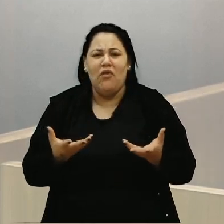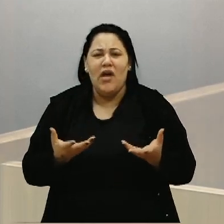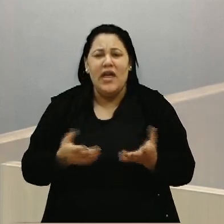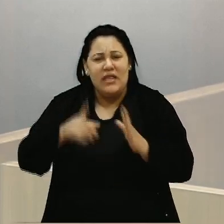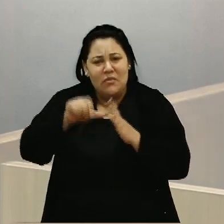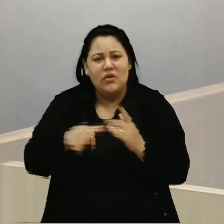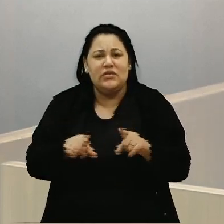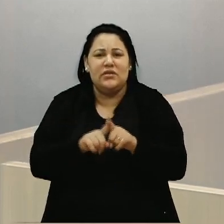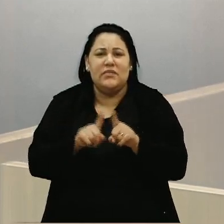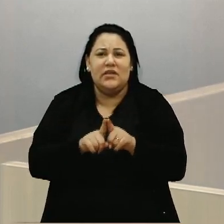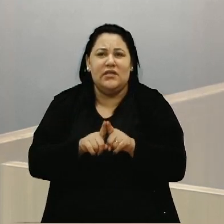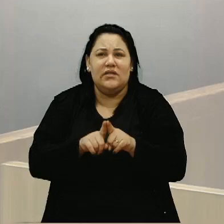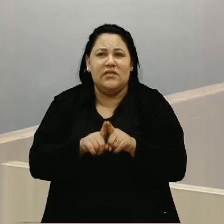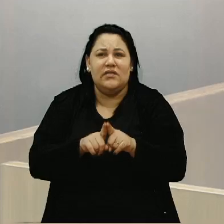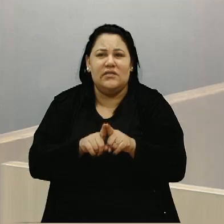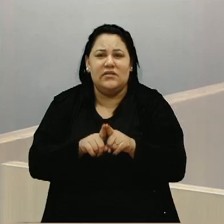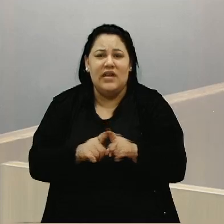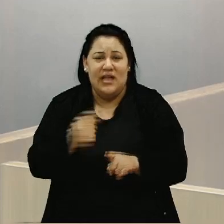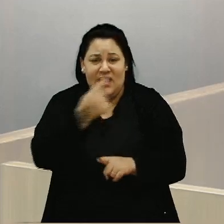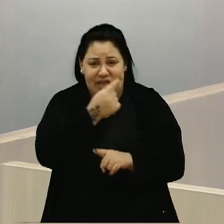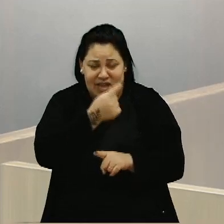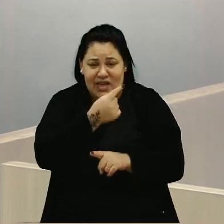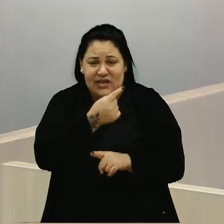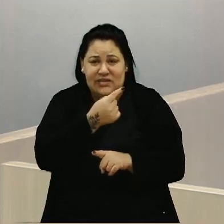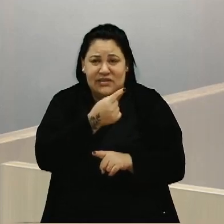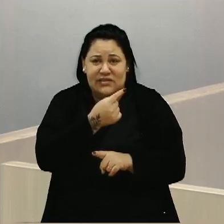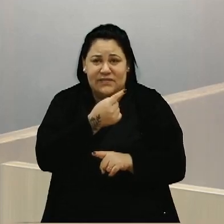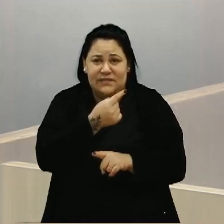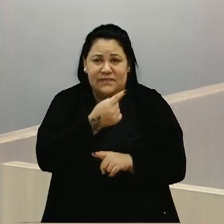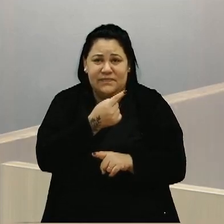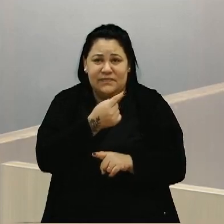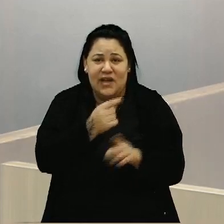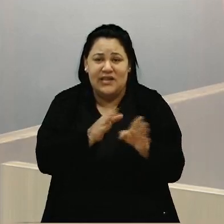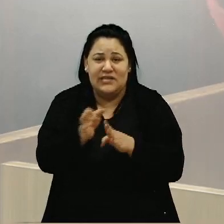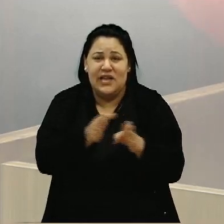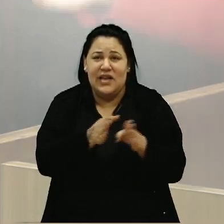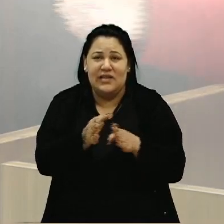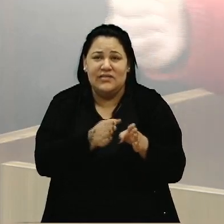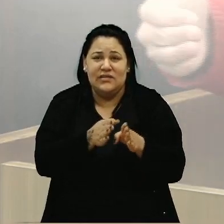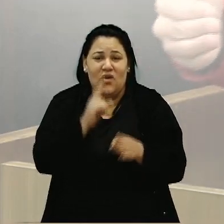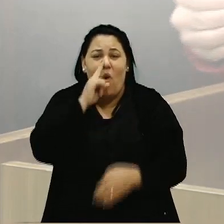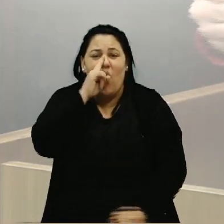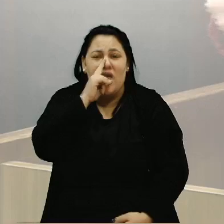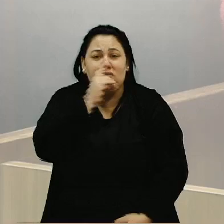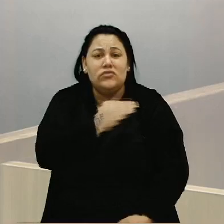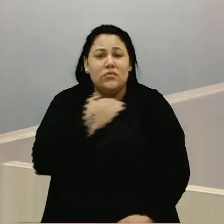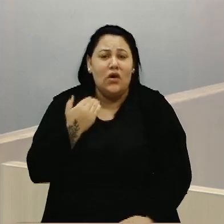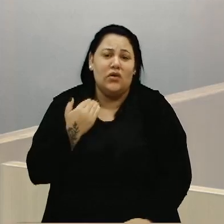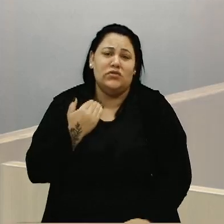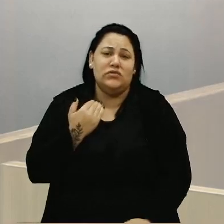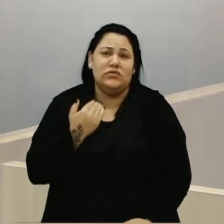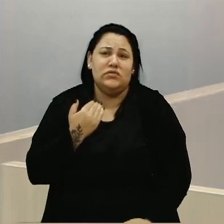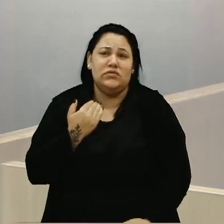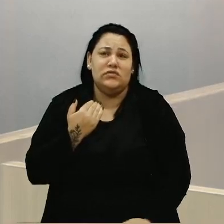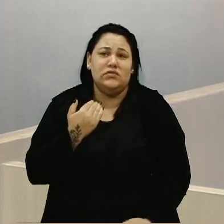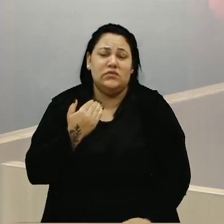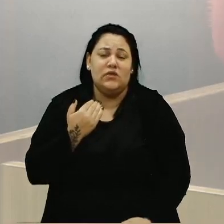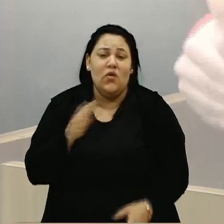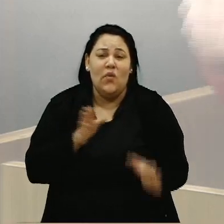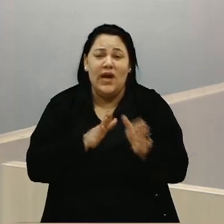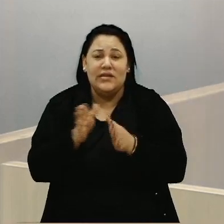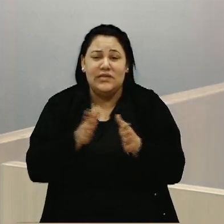assim, ó, esse trevo ali, olha, há sempre o risco iminente de mortes. O acesso